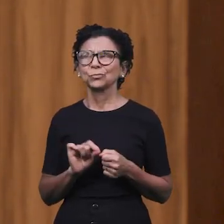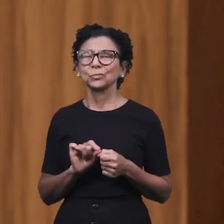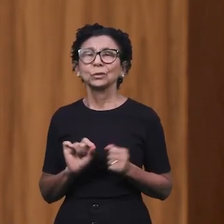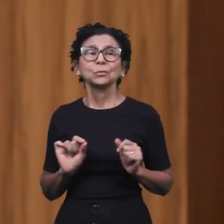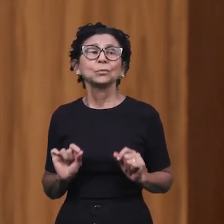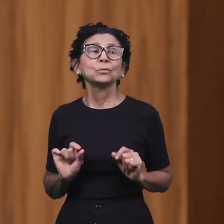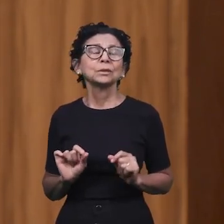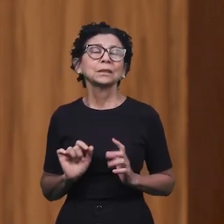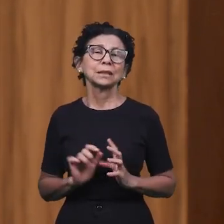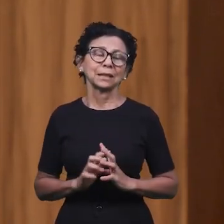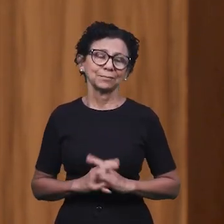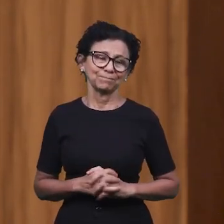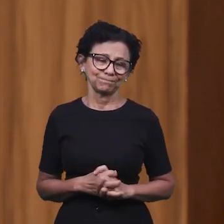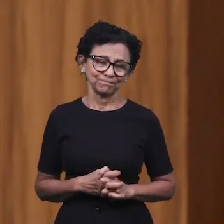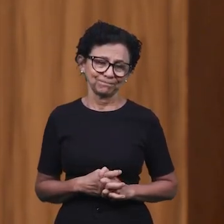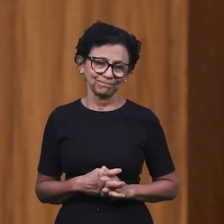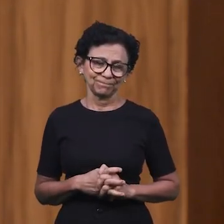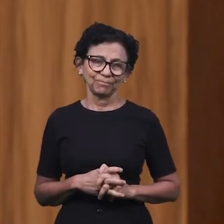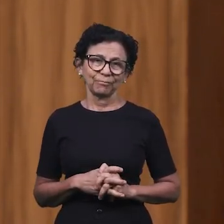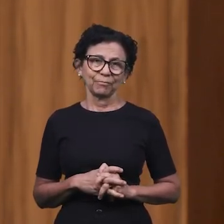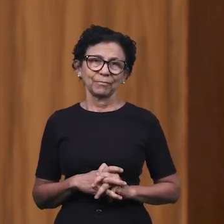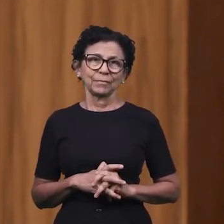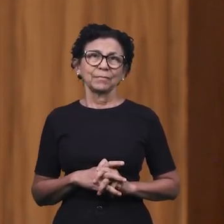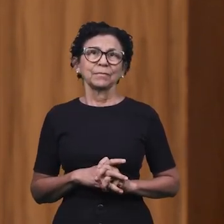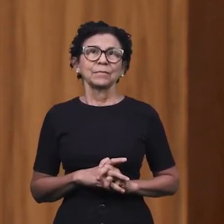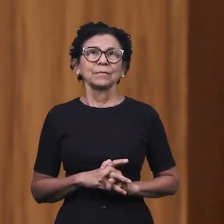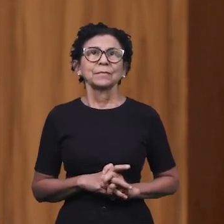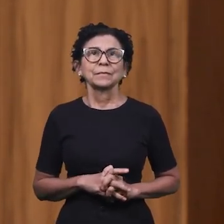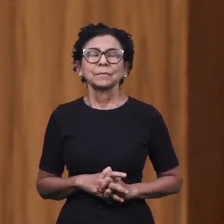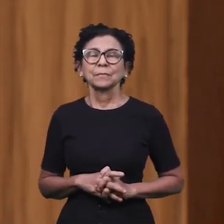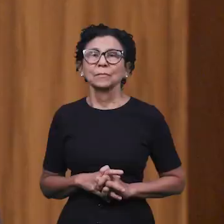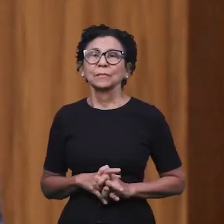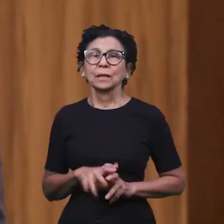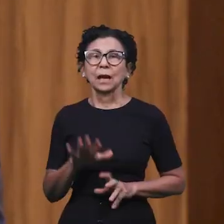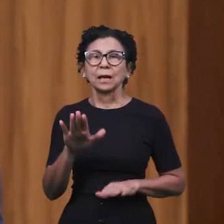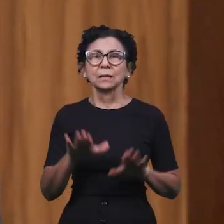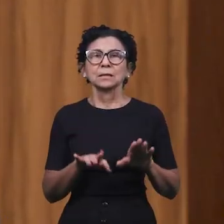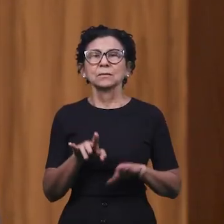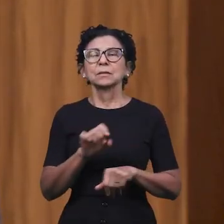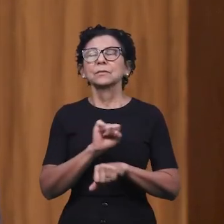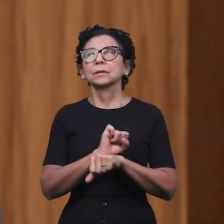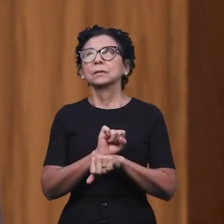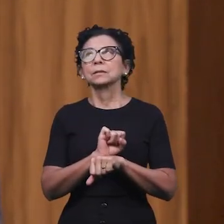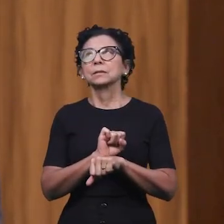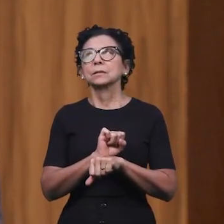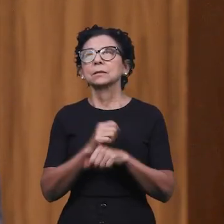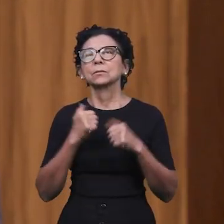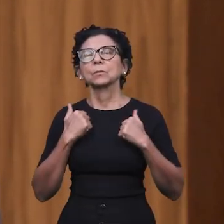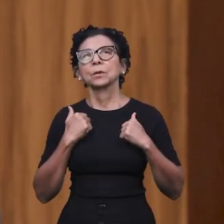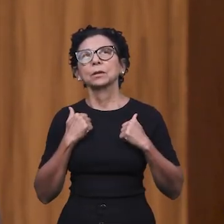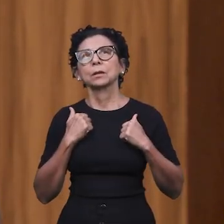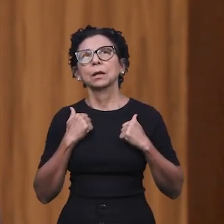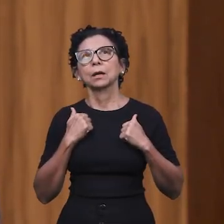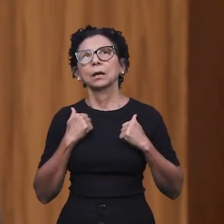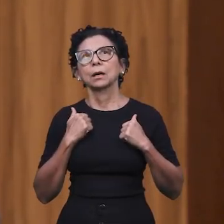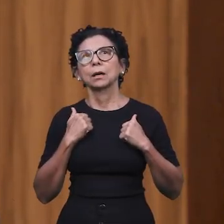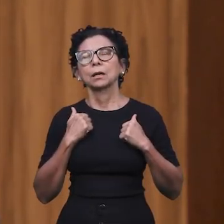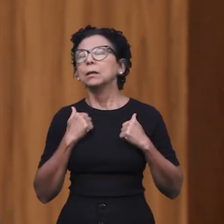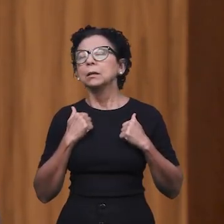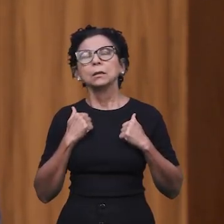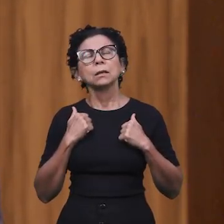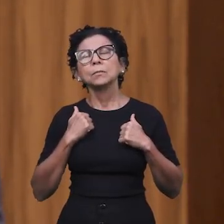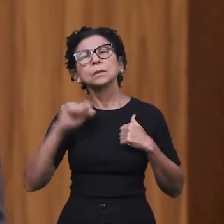vou, mais uma vez, e isso é uma coisa que nos domina, que é sempre esperar que as coisas aconteçam. E a criatividade, ela